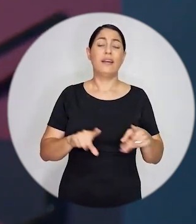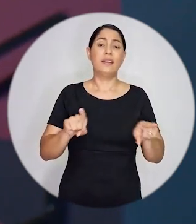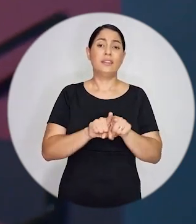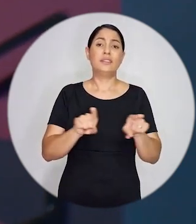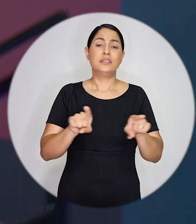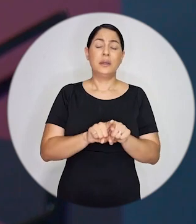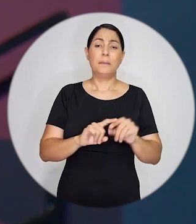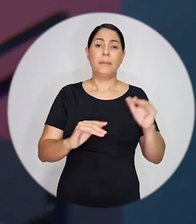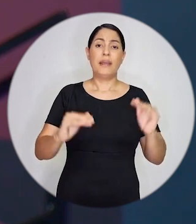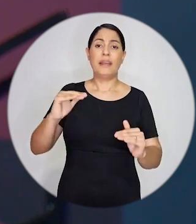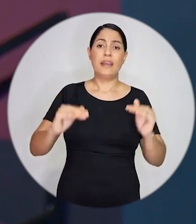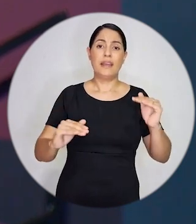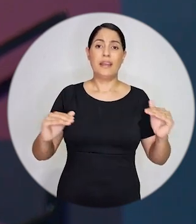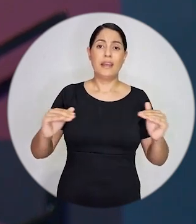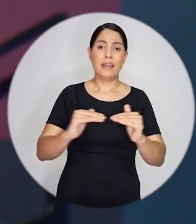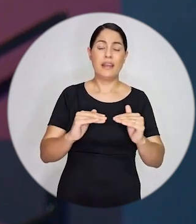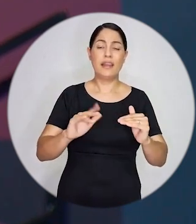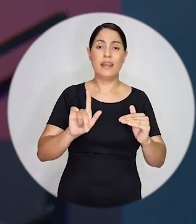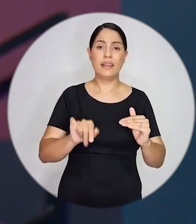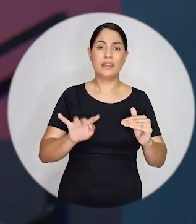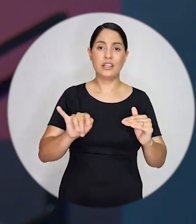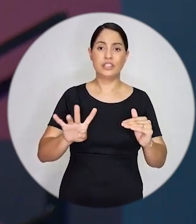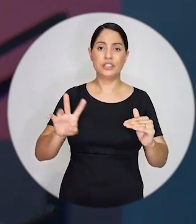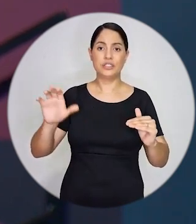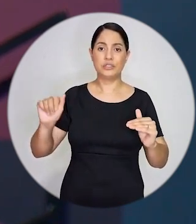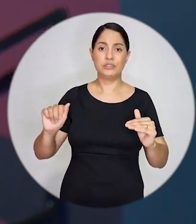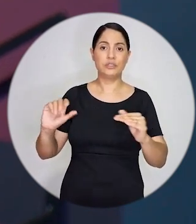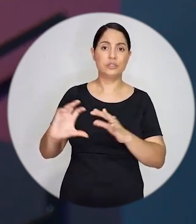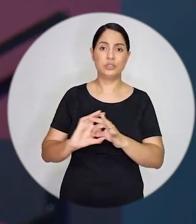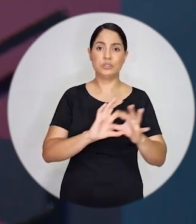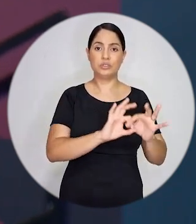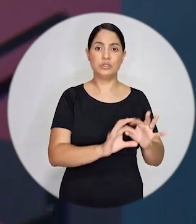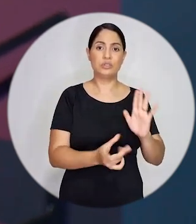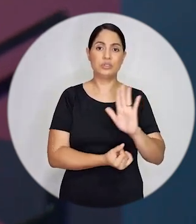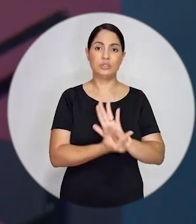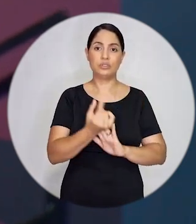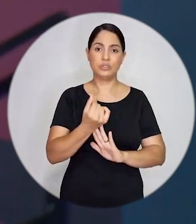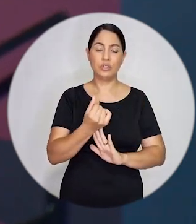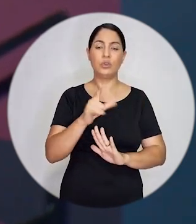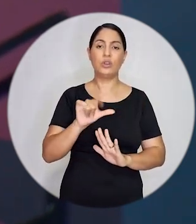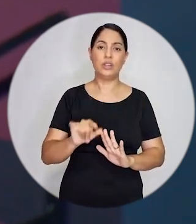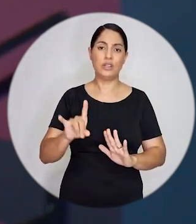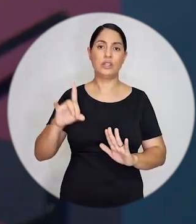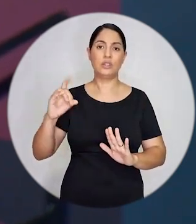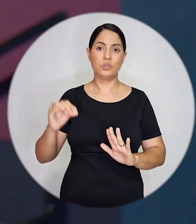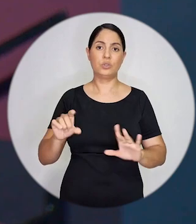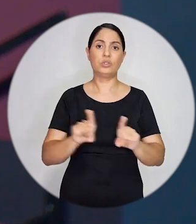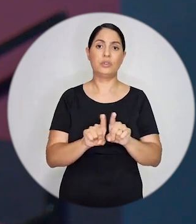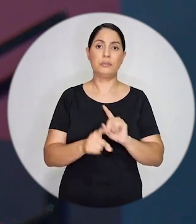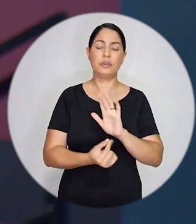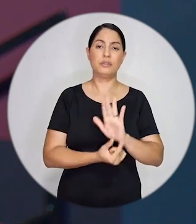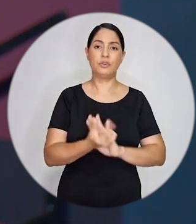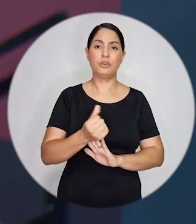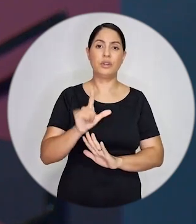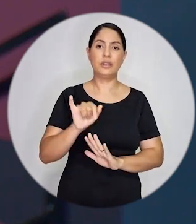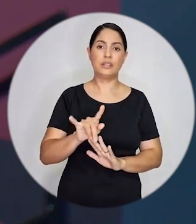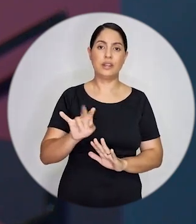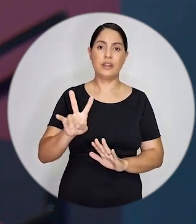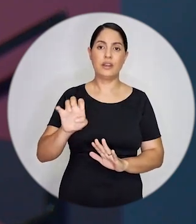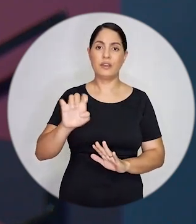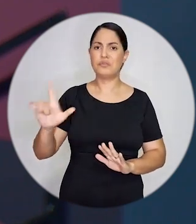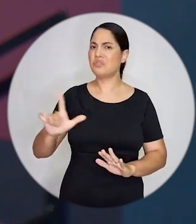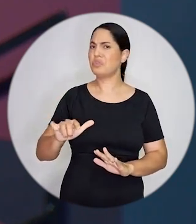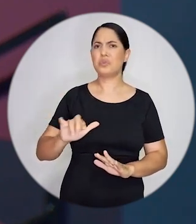advogado. A fixação equitativa, ela tem que levar em consideração o valor líquido e